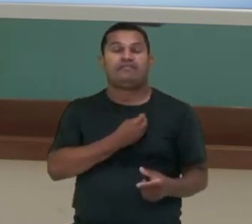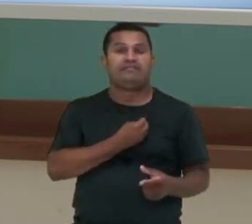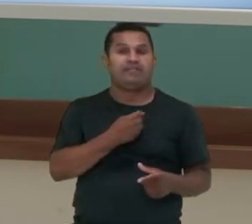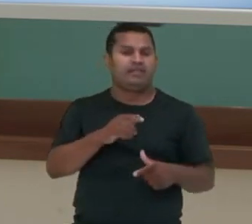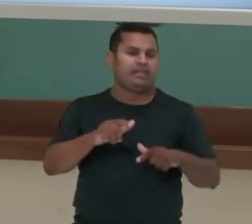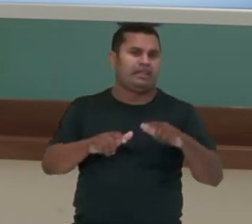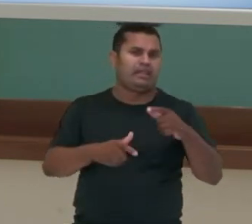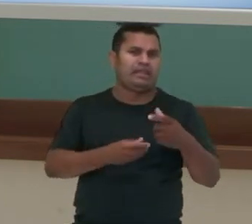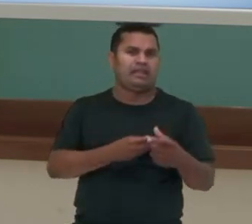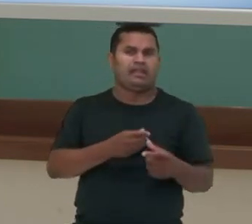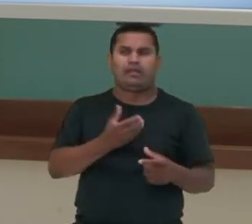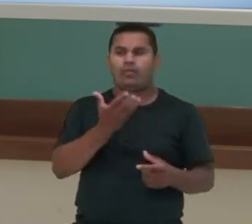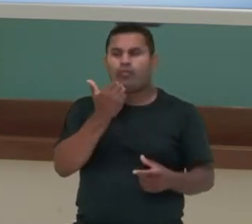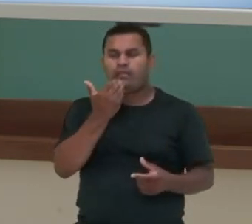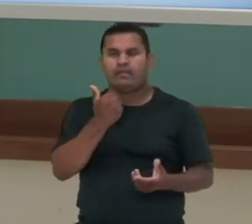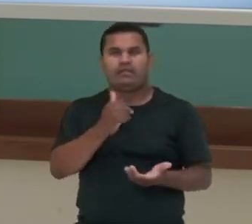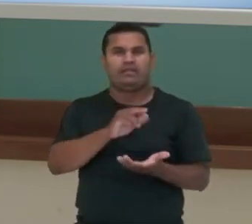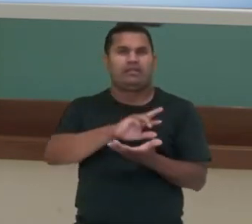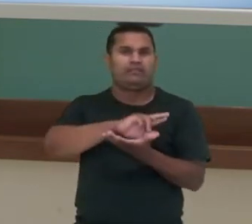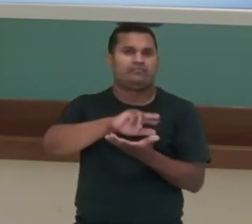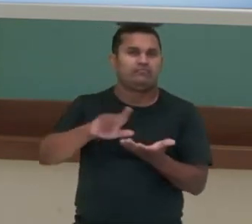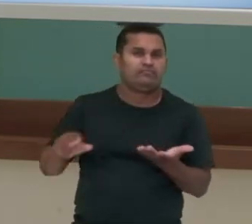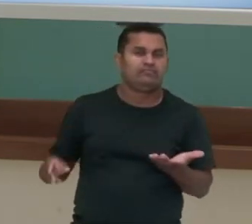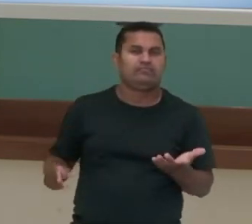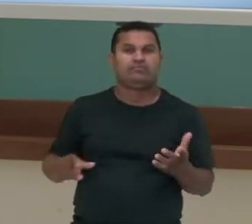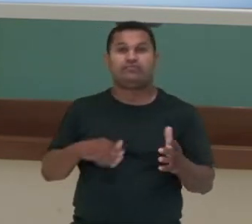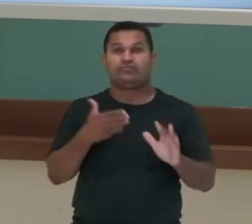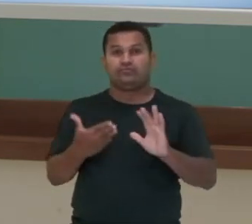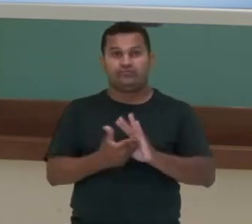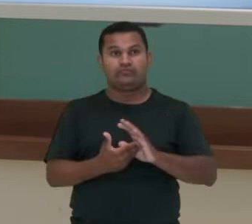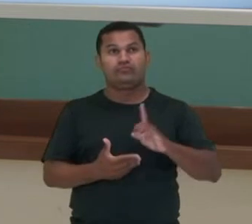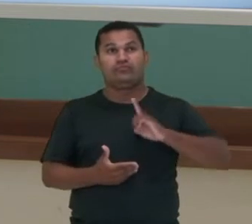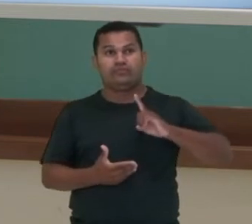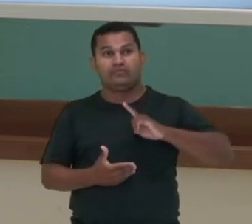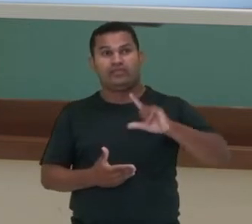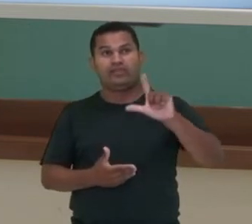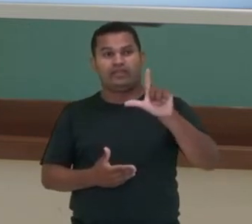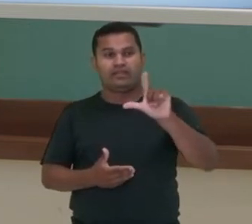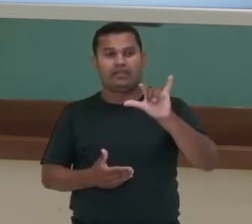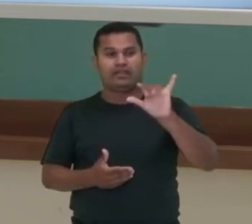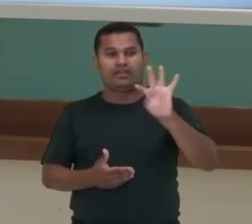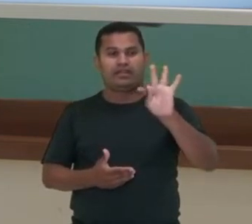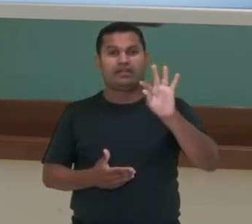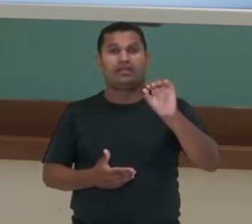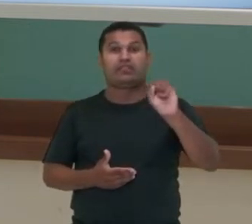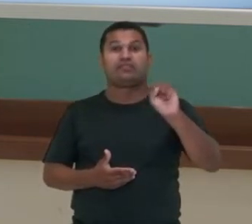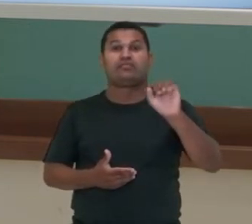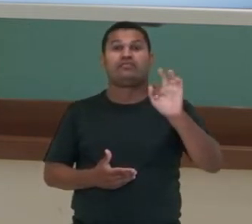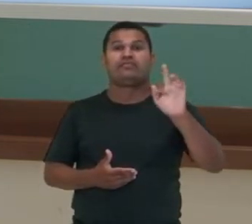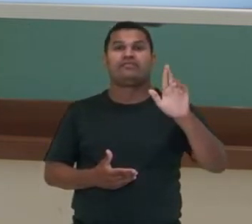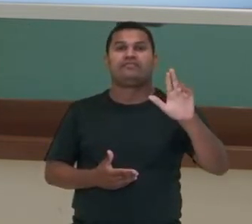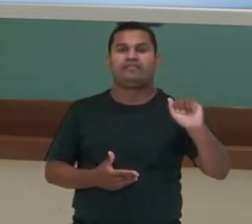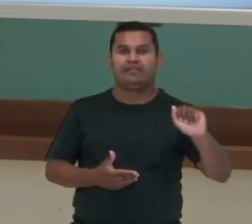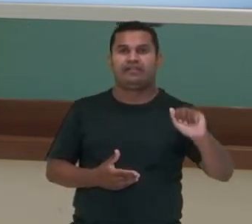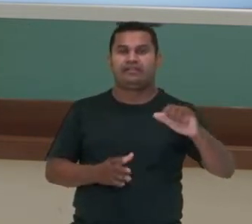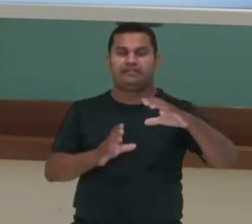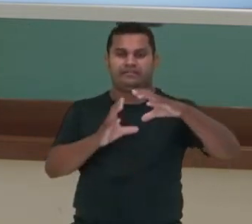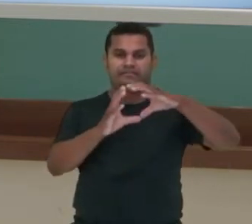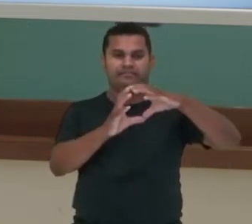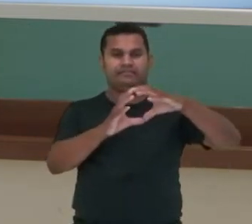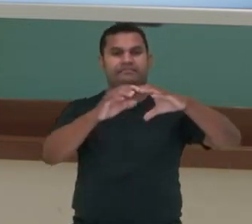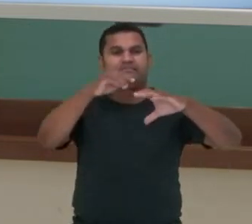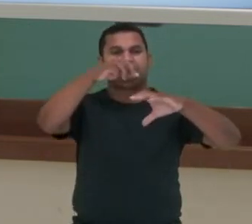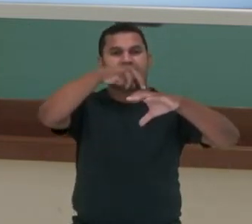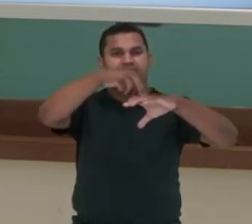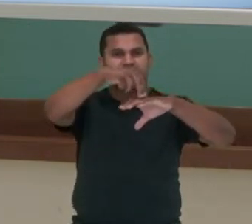vão se alimentar, né, e tudo mais. Então a litosfera é importante para que exista vida no planeta. Mas além